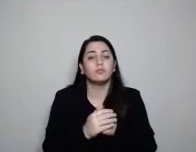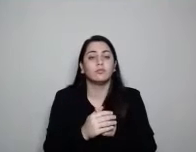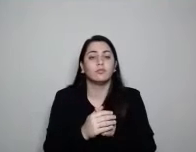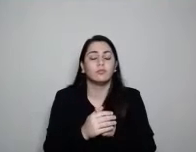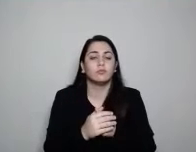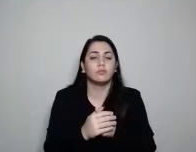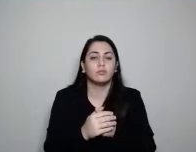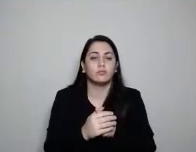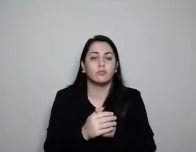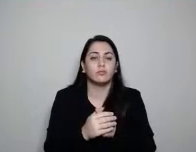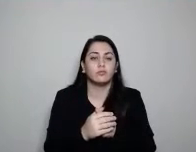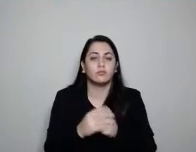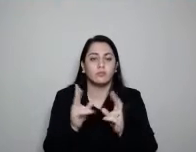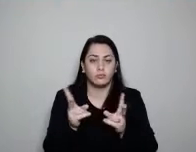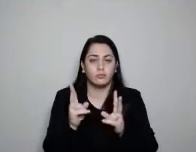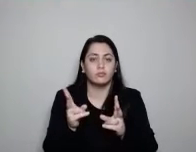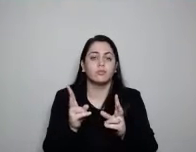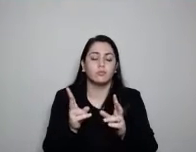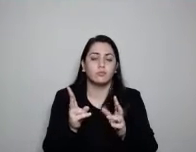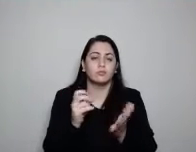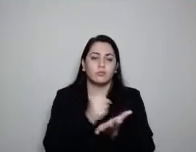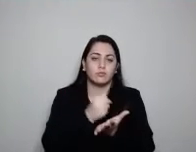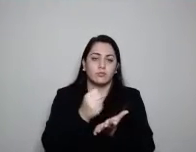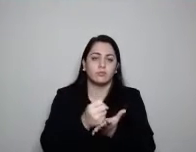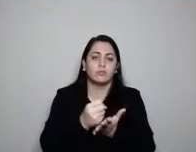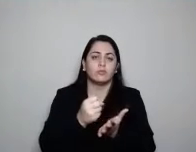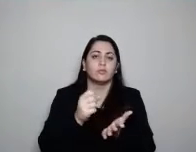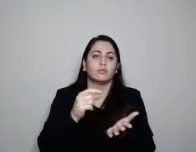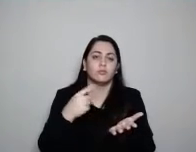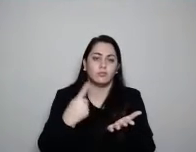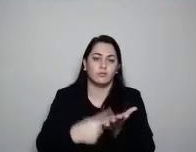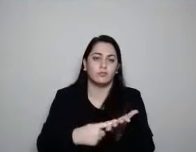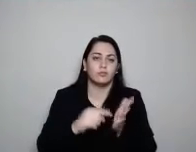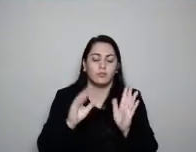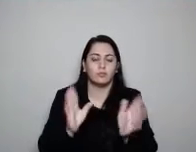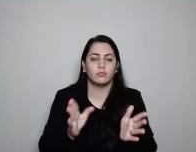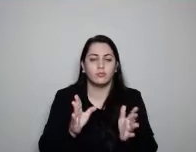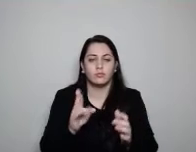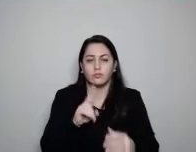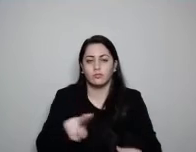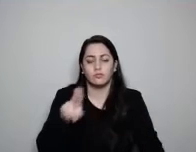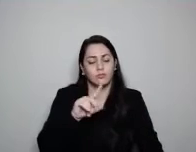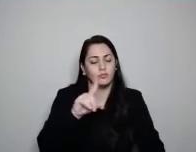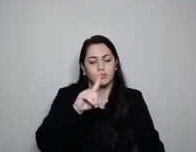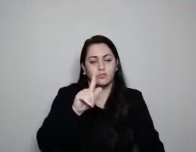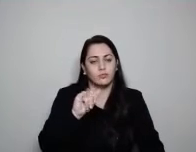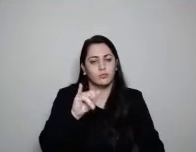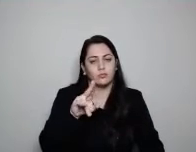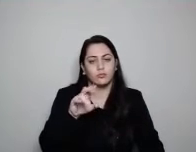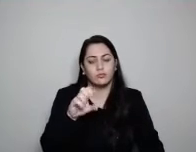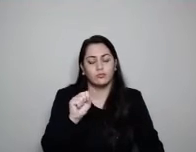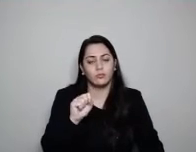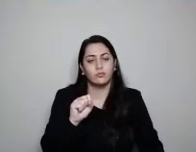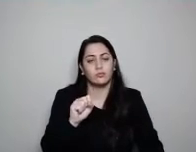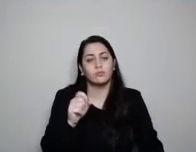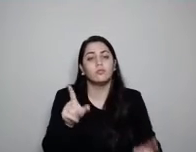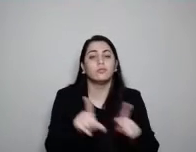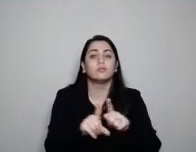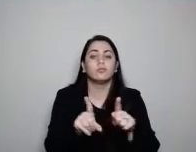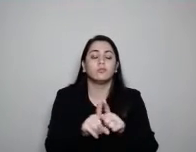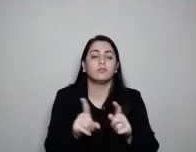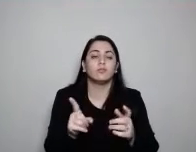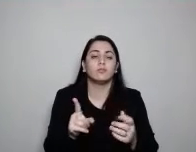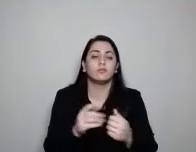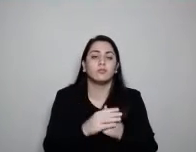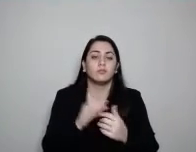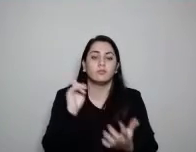o previsto em contrato, que não seja aplicado o método Gauss. E com relação à condenação de pagamento em dobro